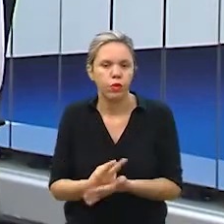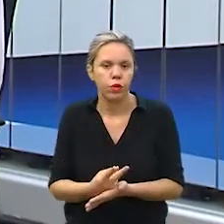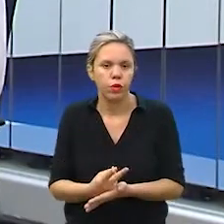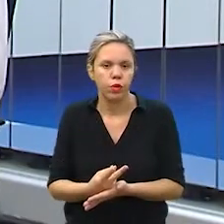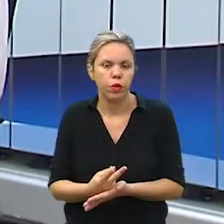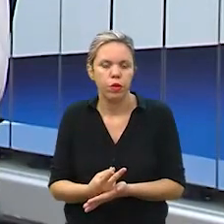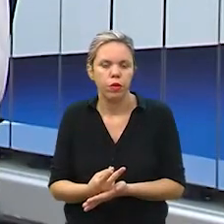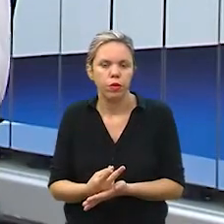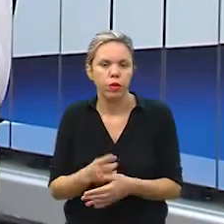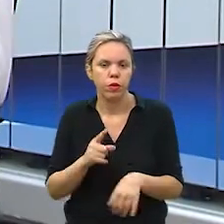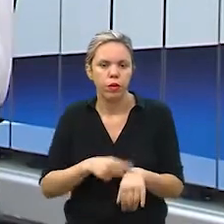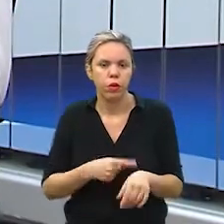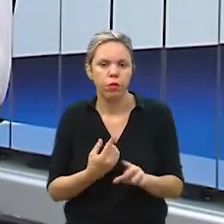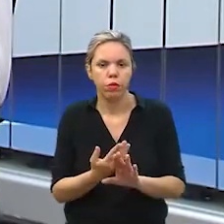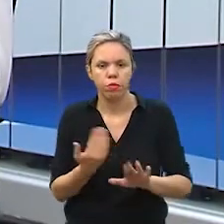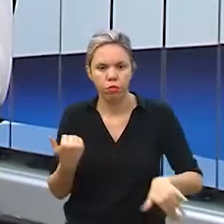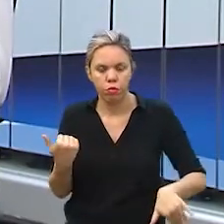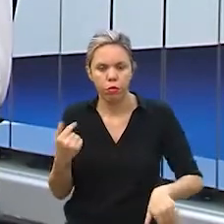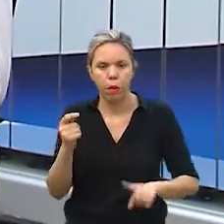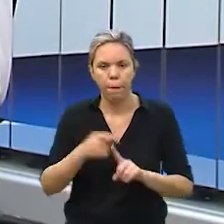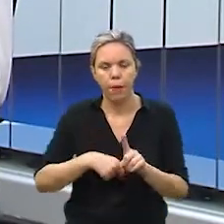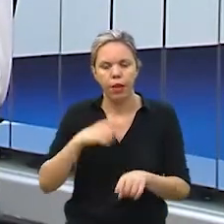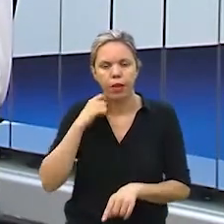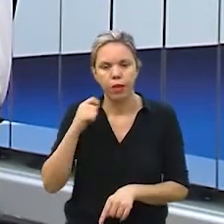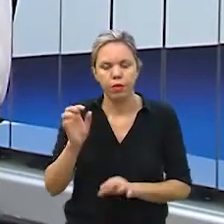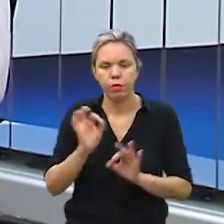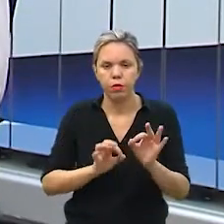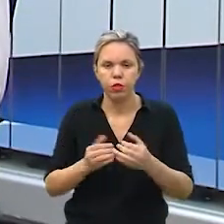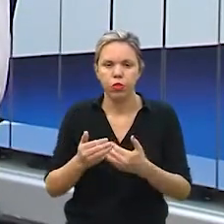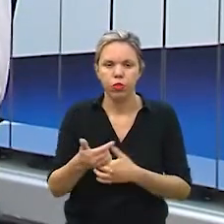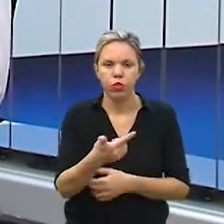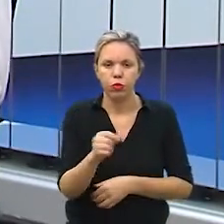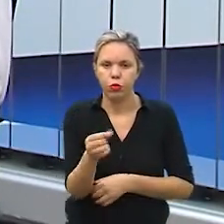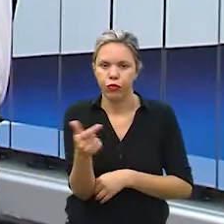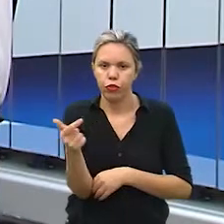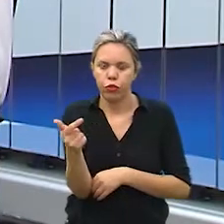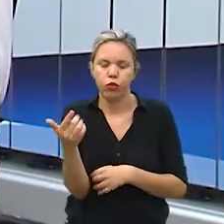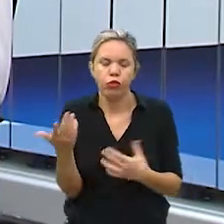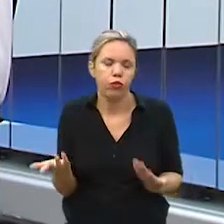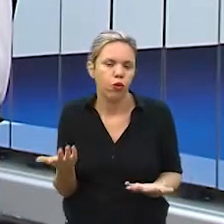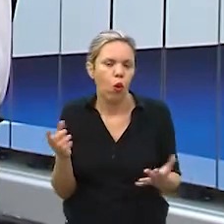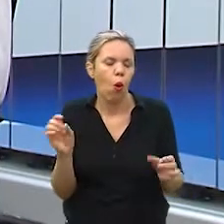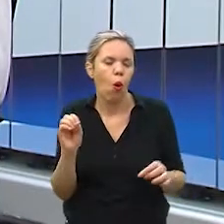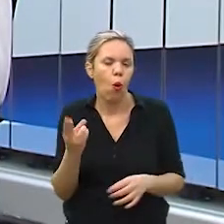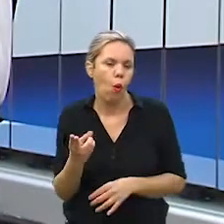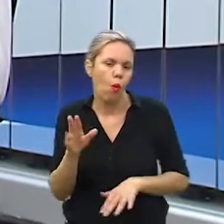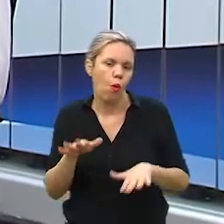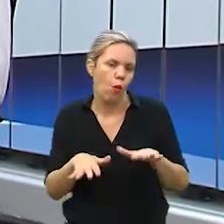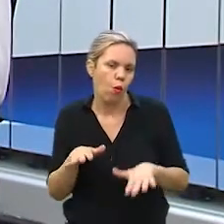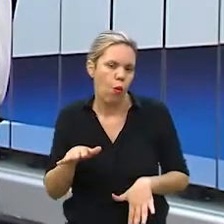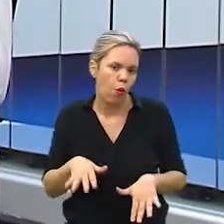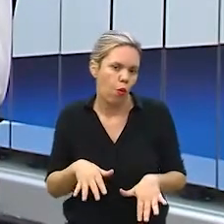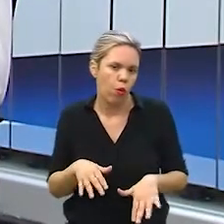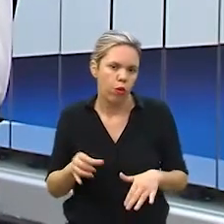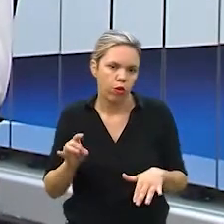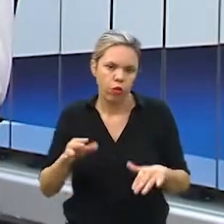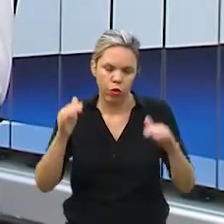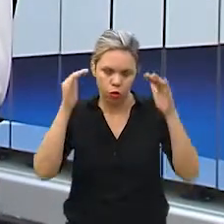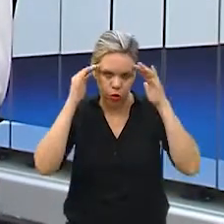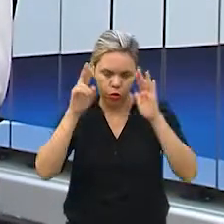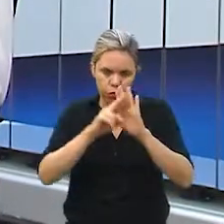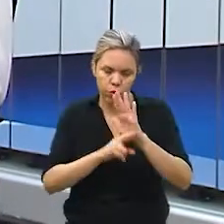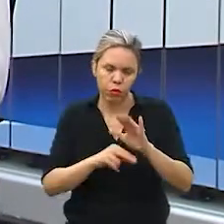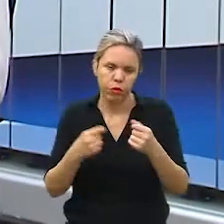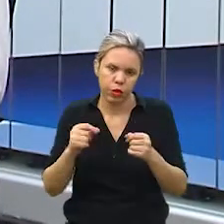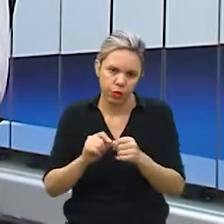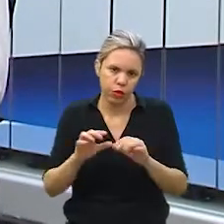com um tempo distante? A gente está no mês de abril, está planejando 2022, ou acaba sendo, às vezes, um cumprimento aí